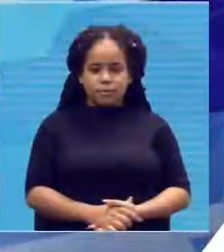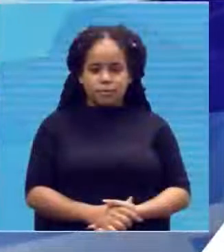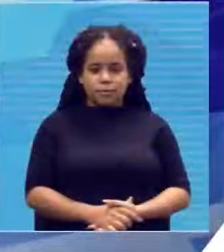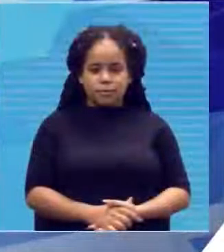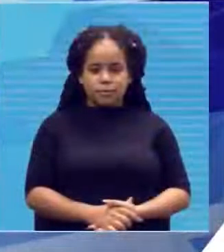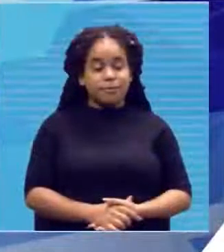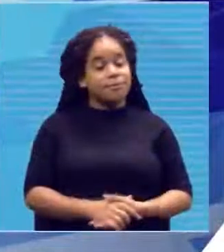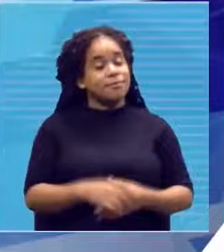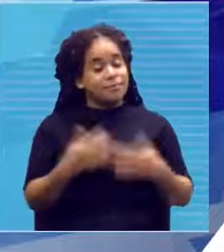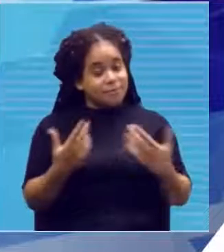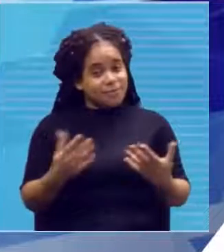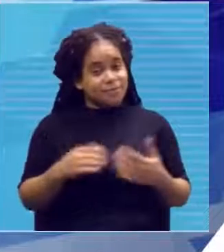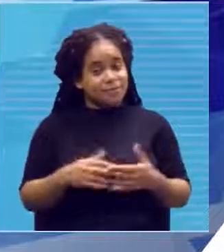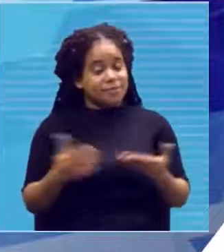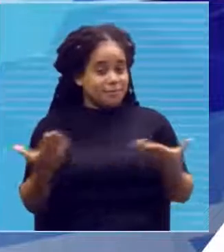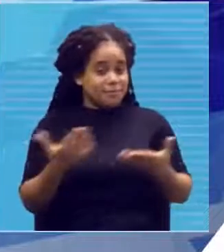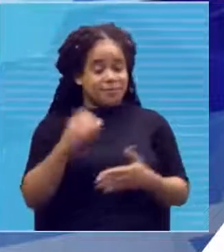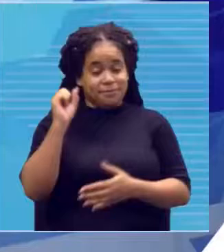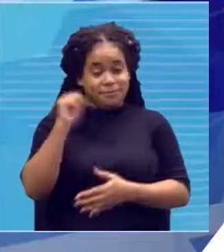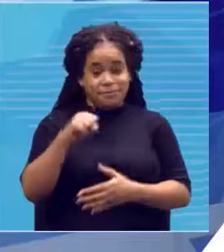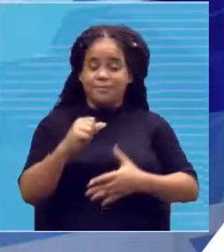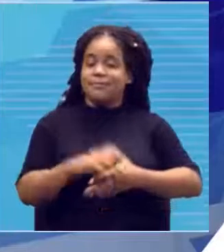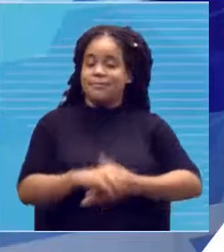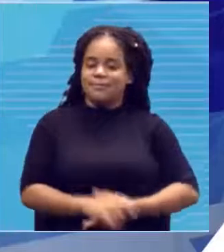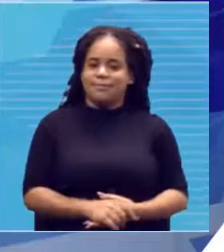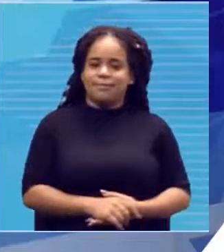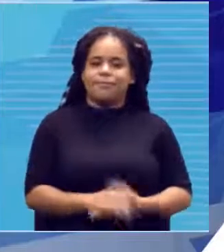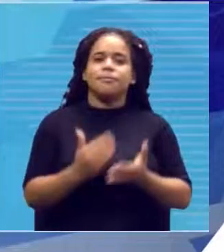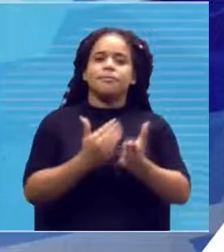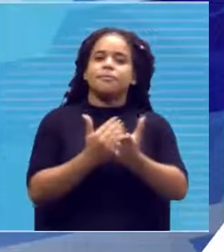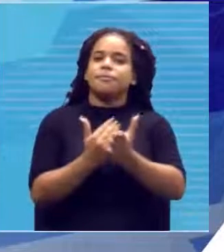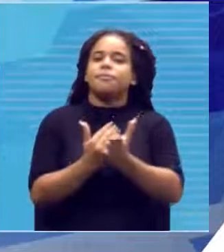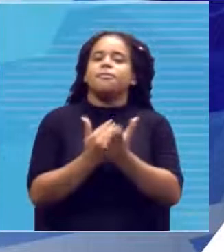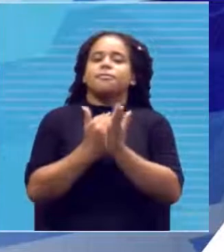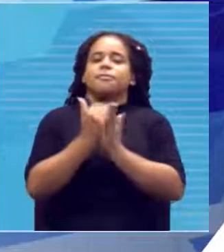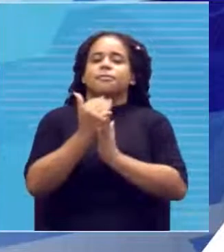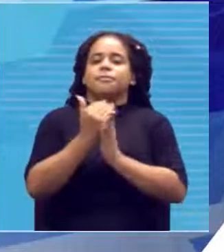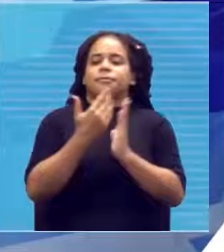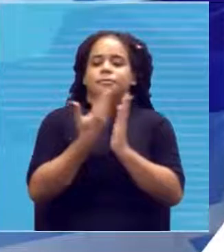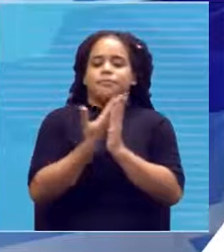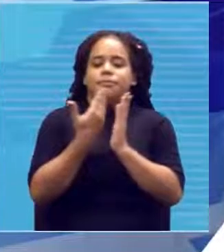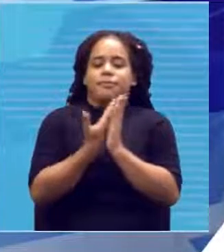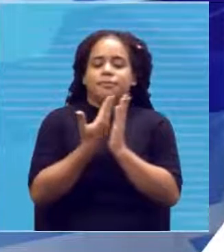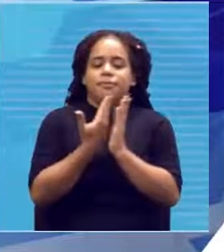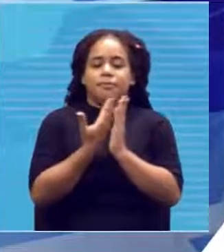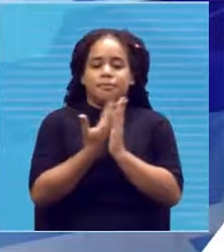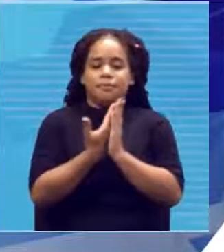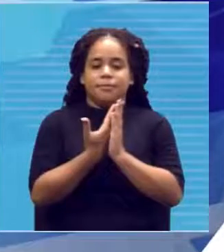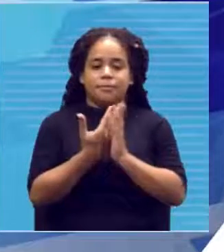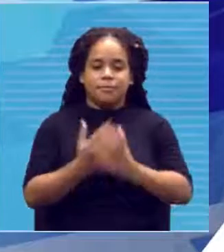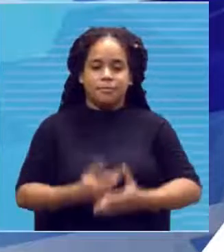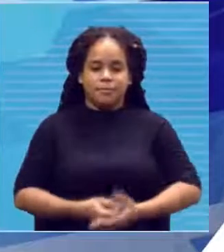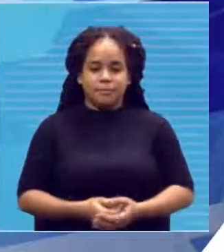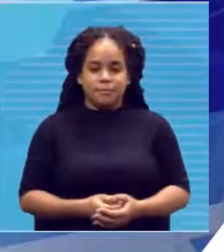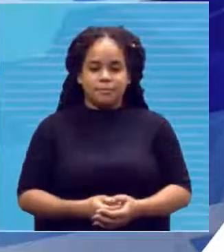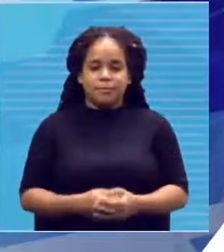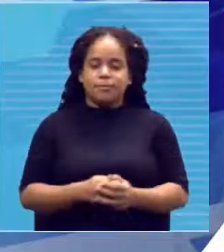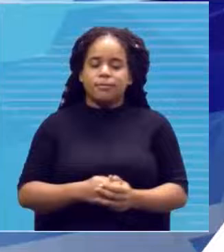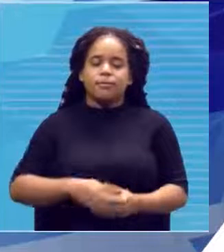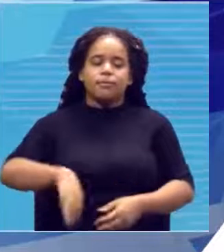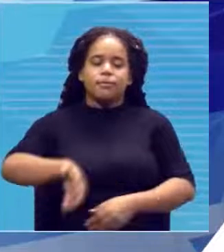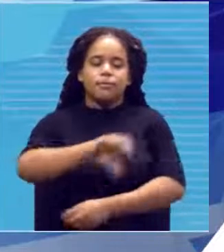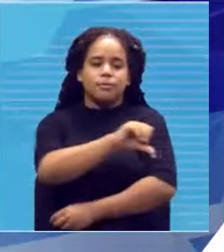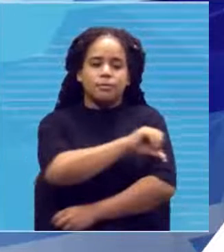opa agora sim iniciando mais uma linha para o nono ano